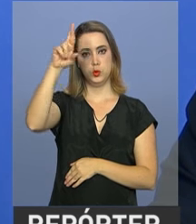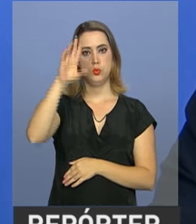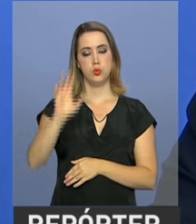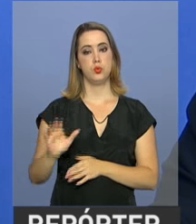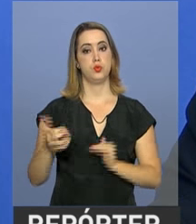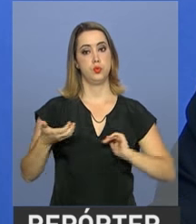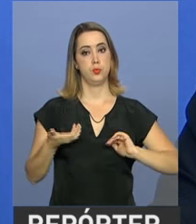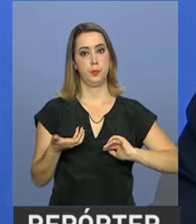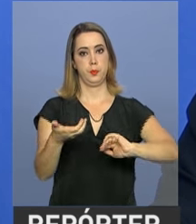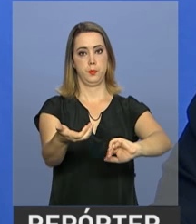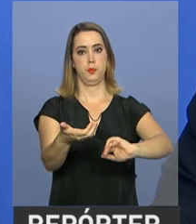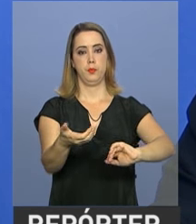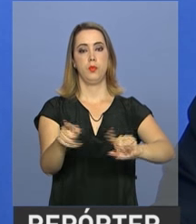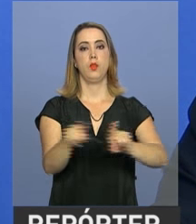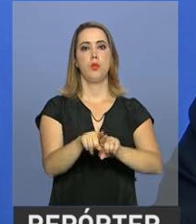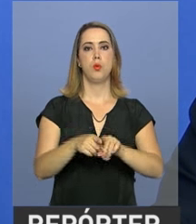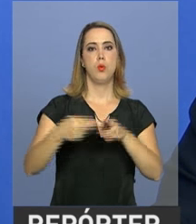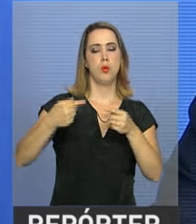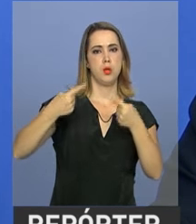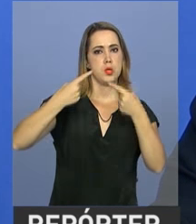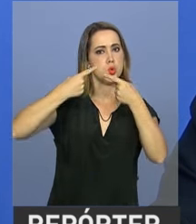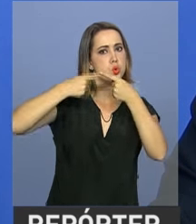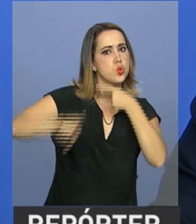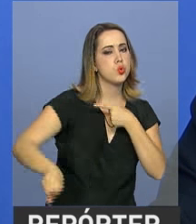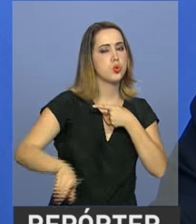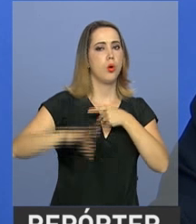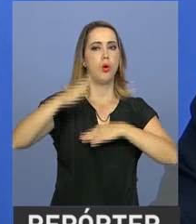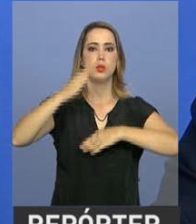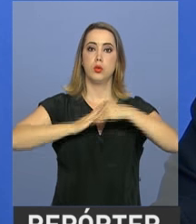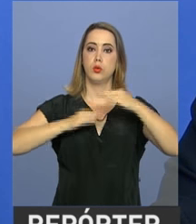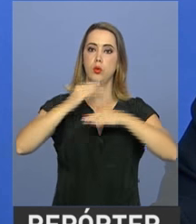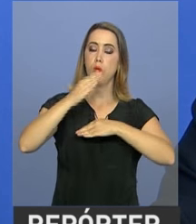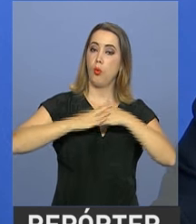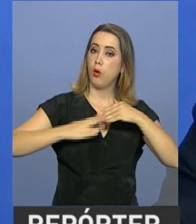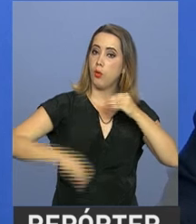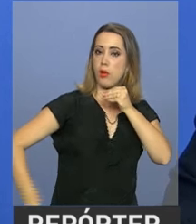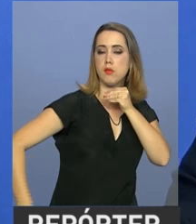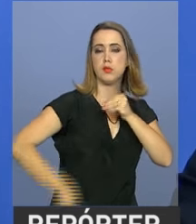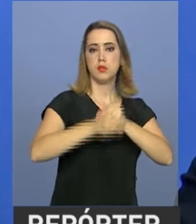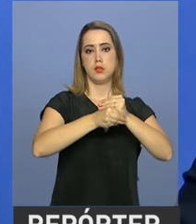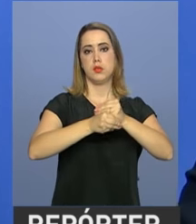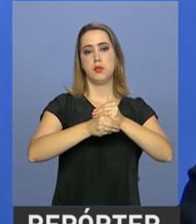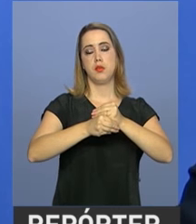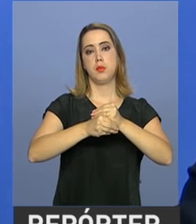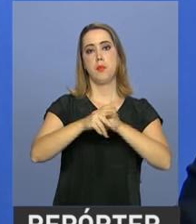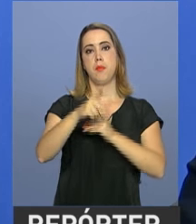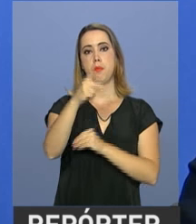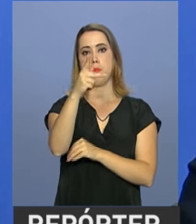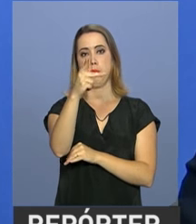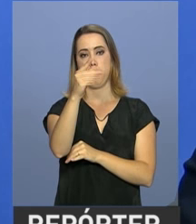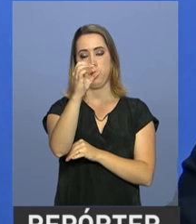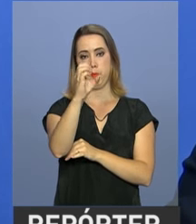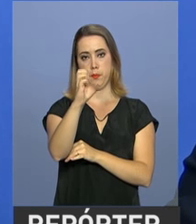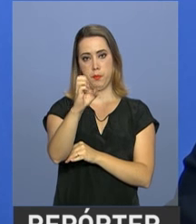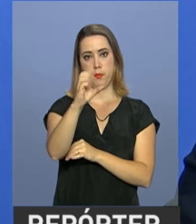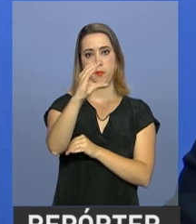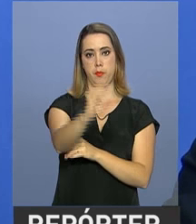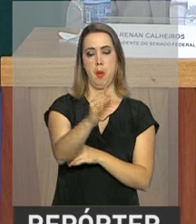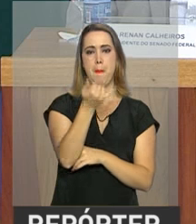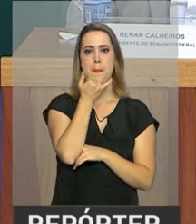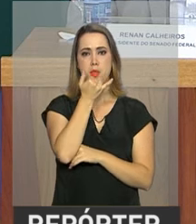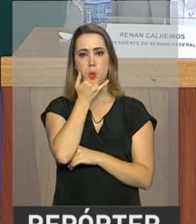e Executivo vão rejeitar qualquer emenda na PEC anticorrupção para anistiar crimes